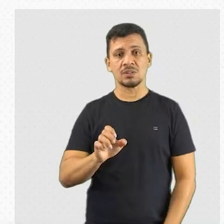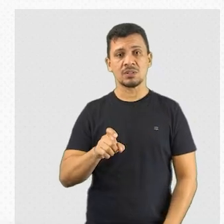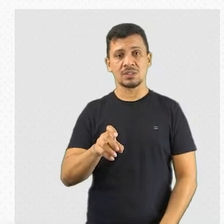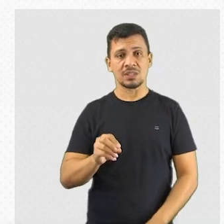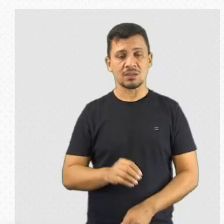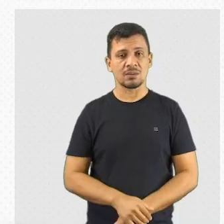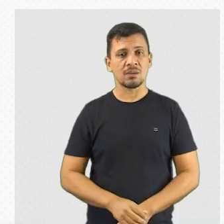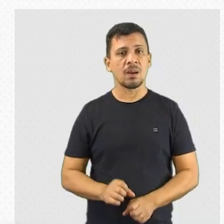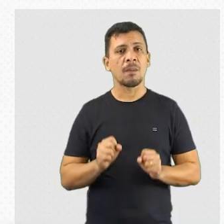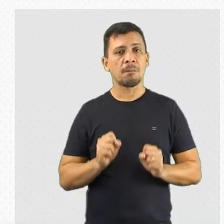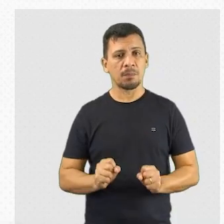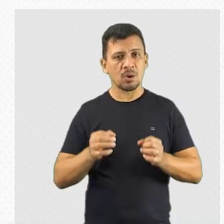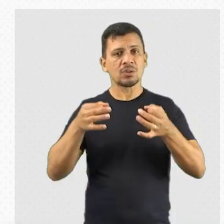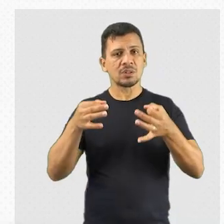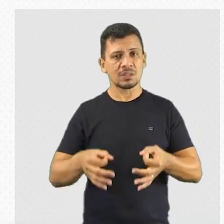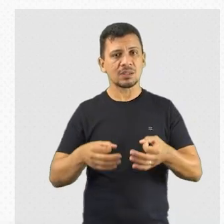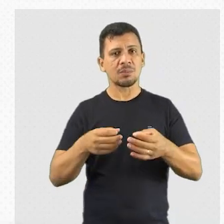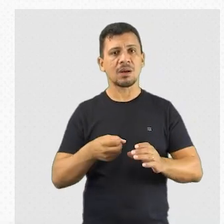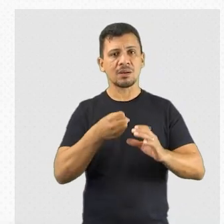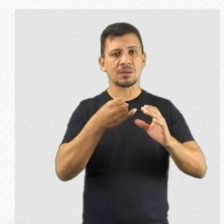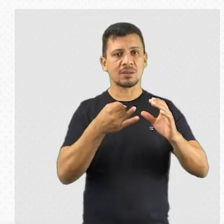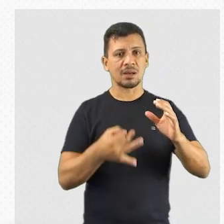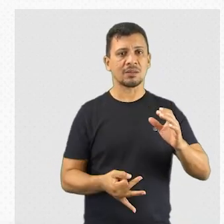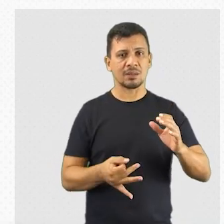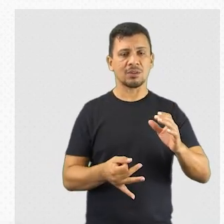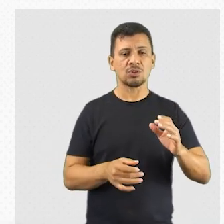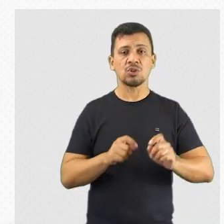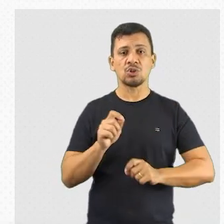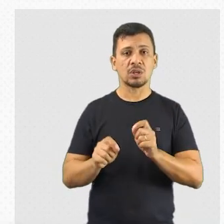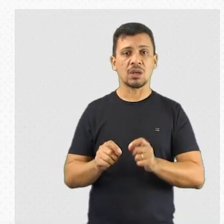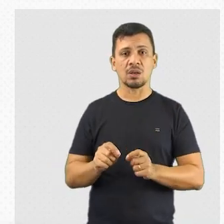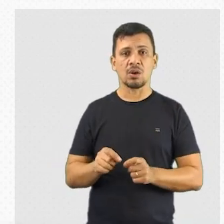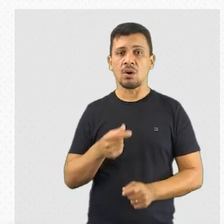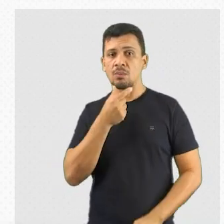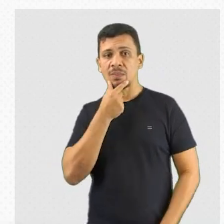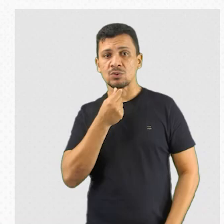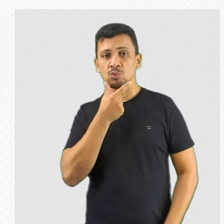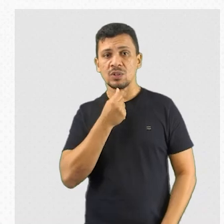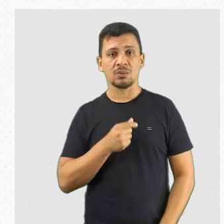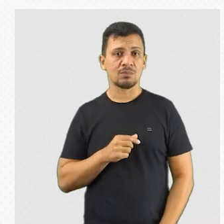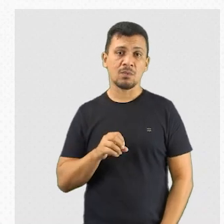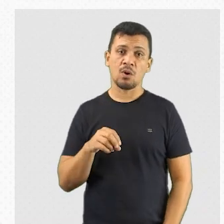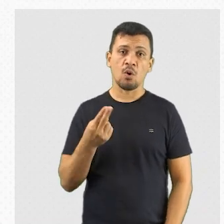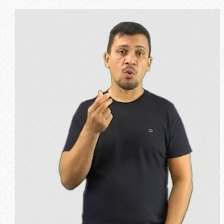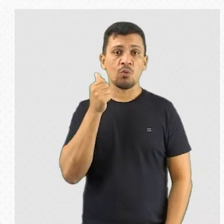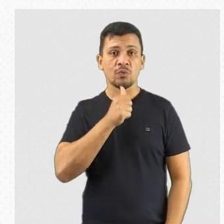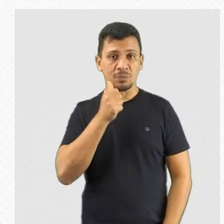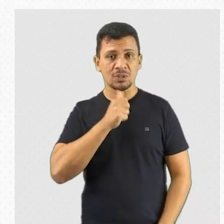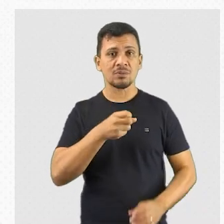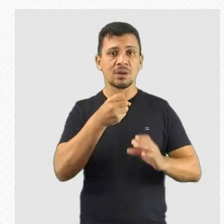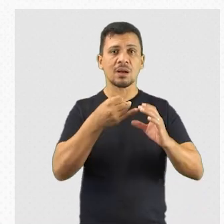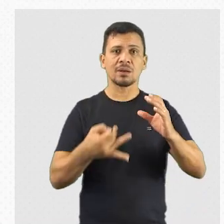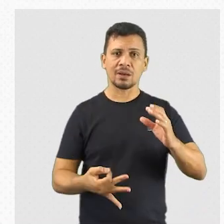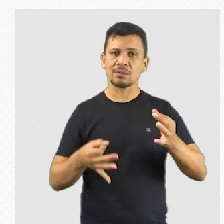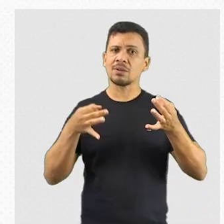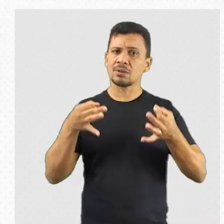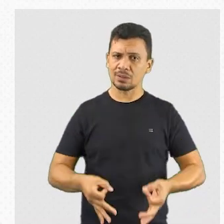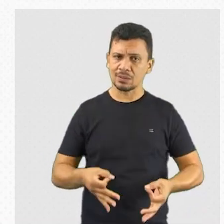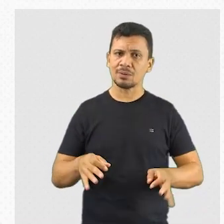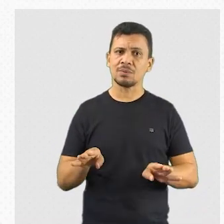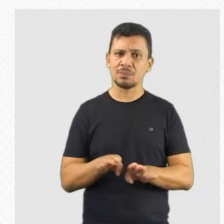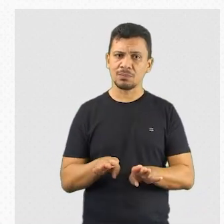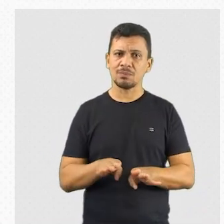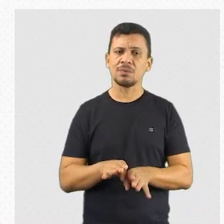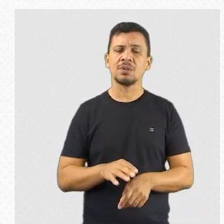podem determinar características específicas de cada sexo, seja o sexo masculino ou o sexo feminino, né? Ou até mesmo